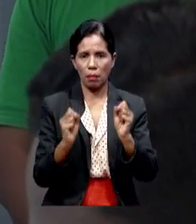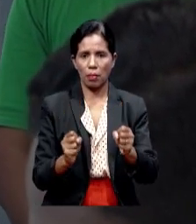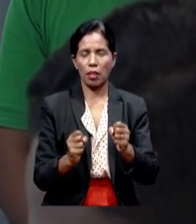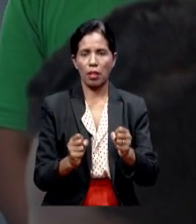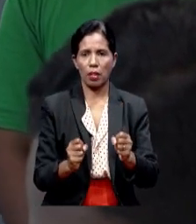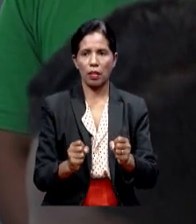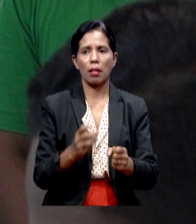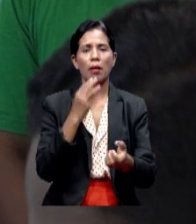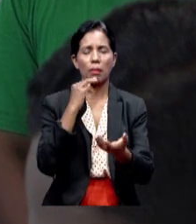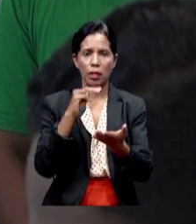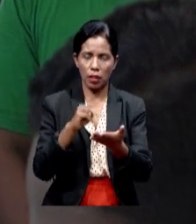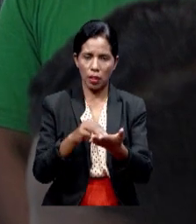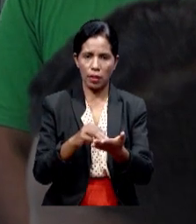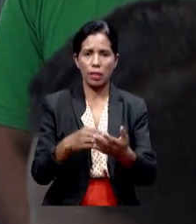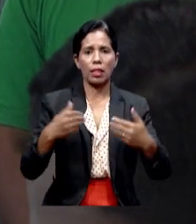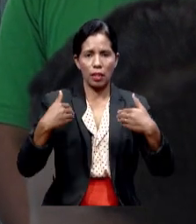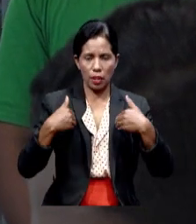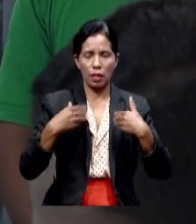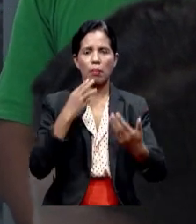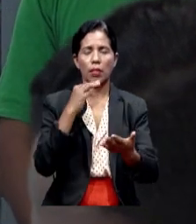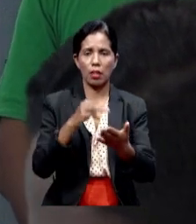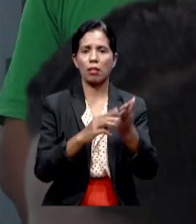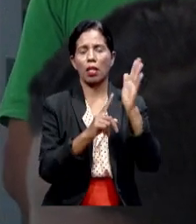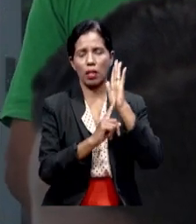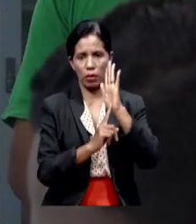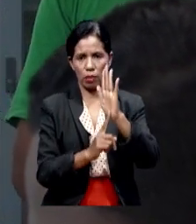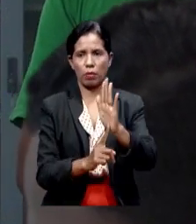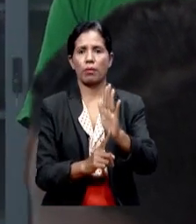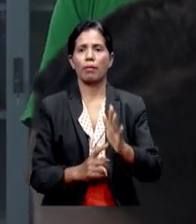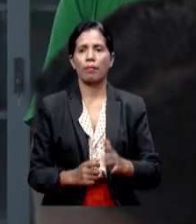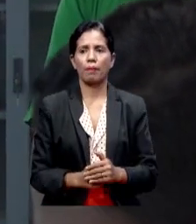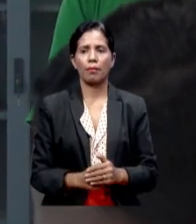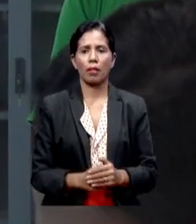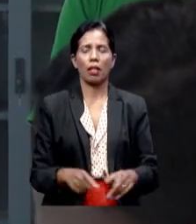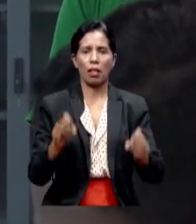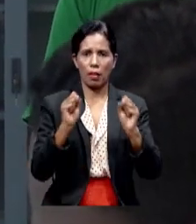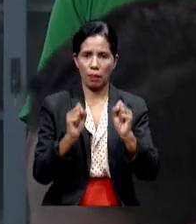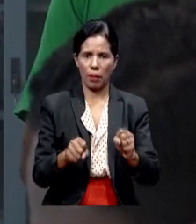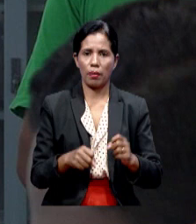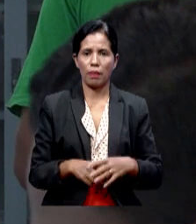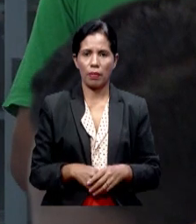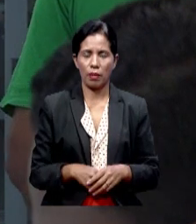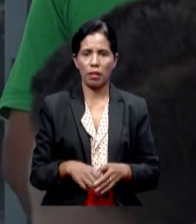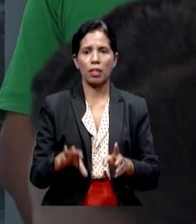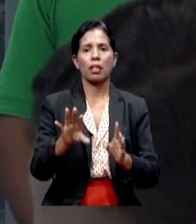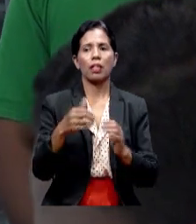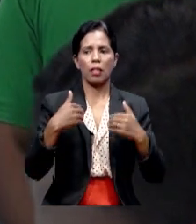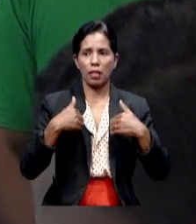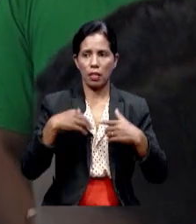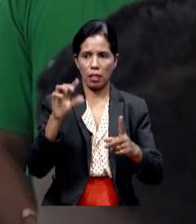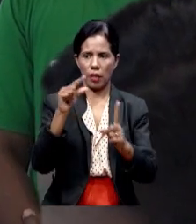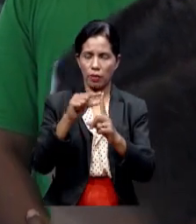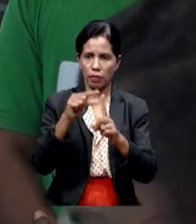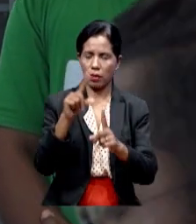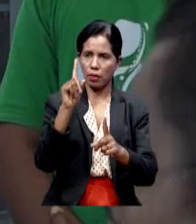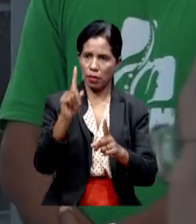ka mensaje ruma imi bele hatudu idanes bele yeli afuang idane bebe